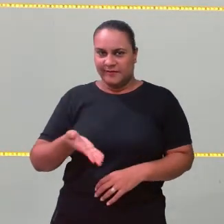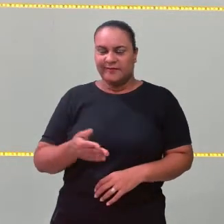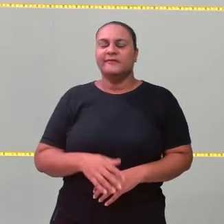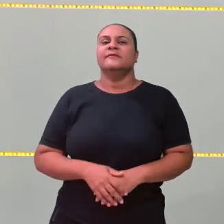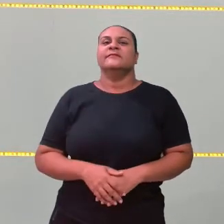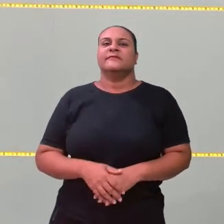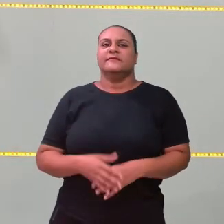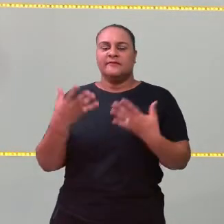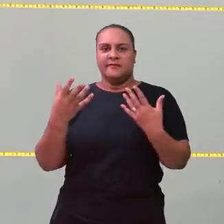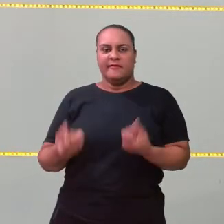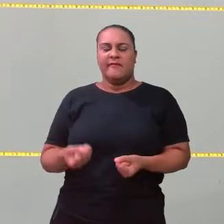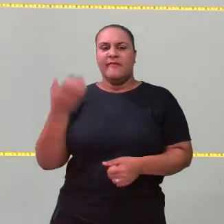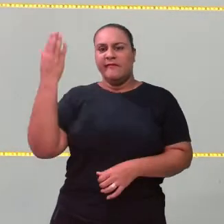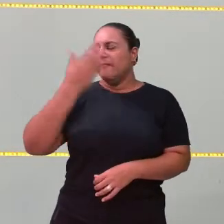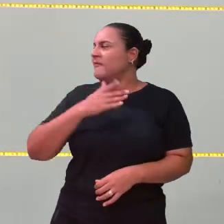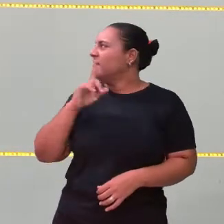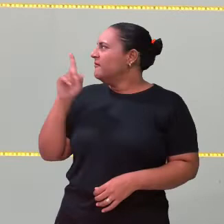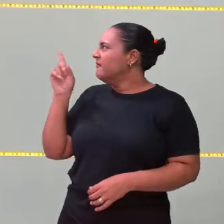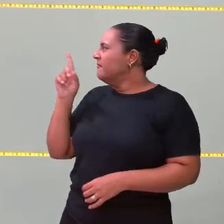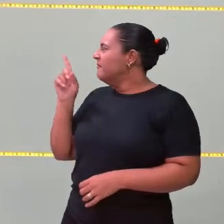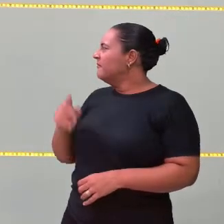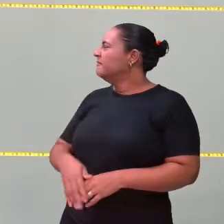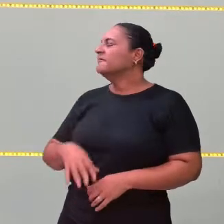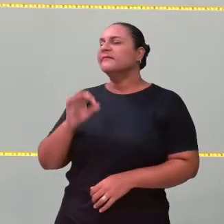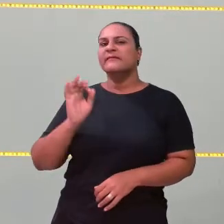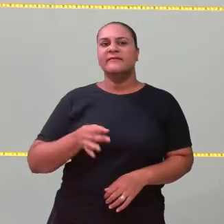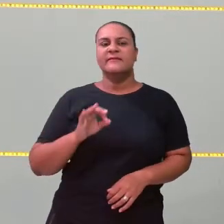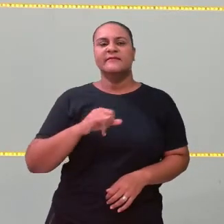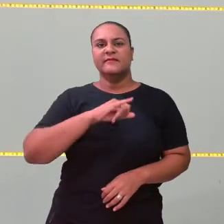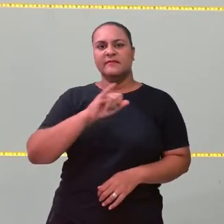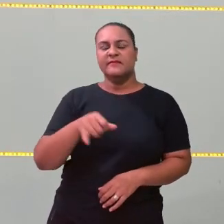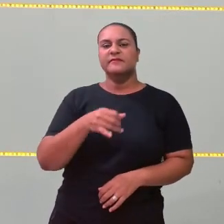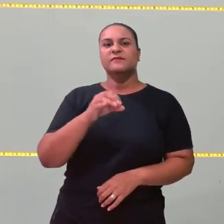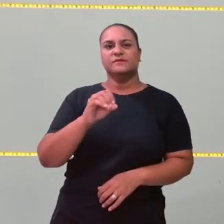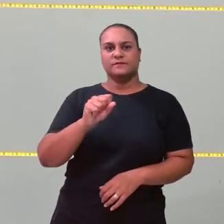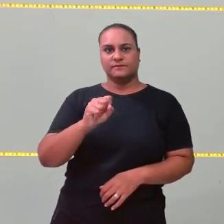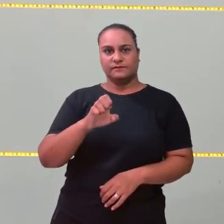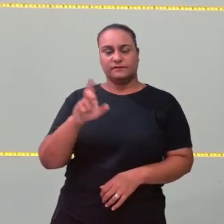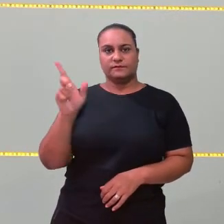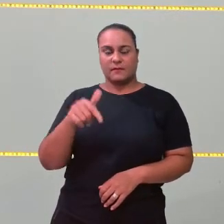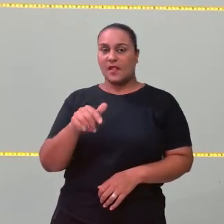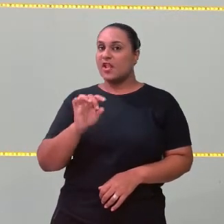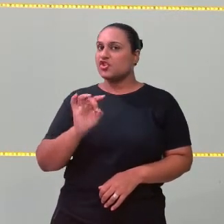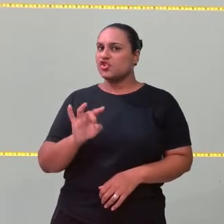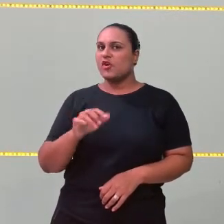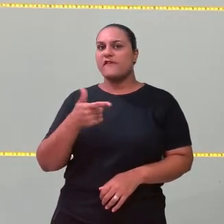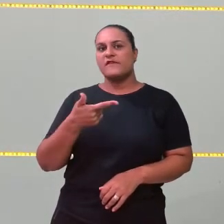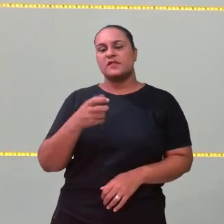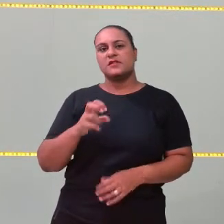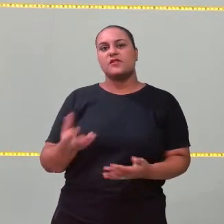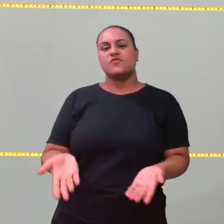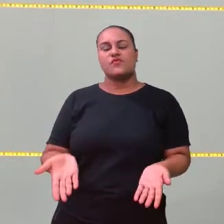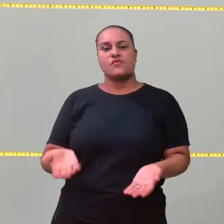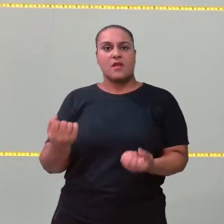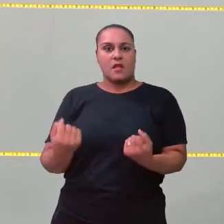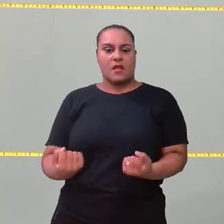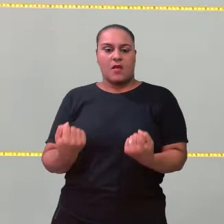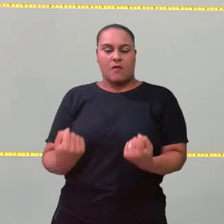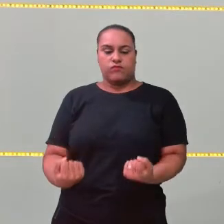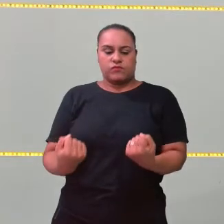Vamos conferir? Exatamente, José, ele tem apenas 25